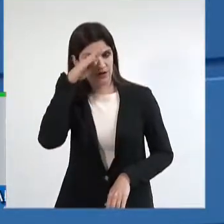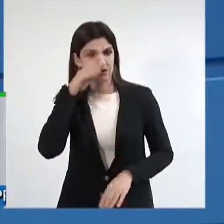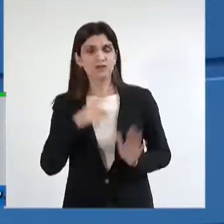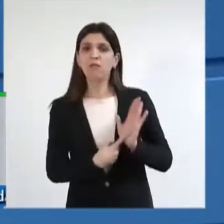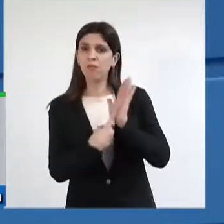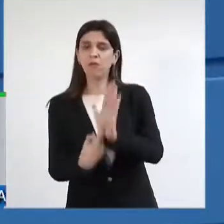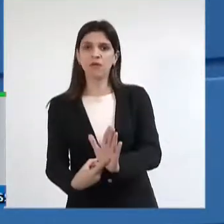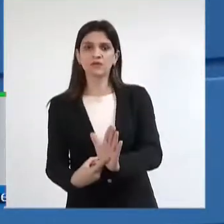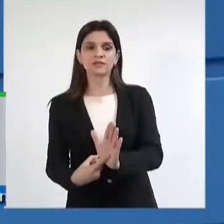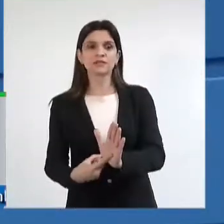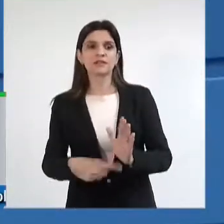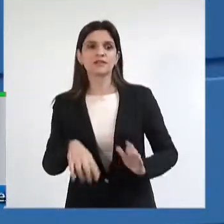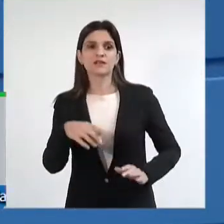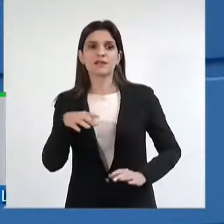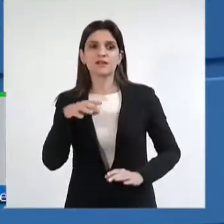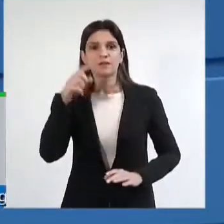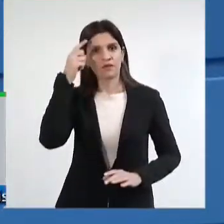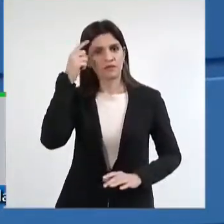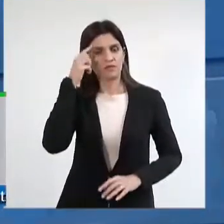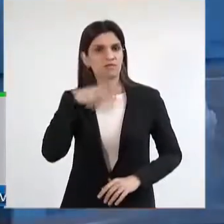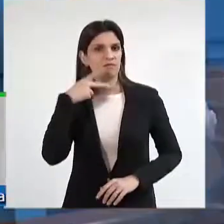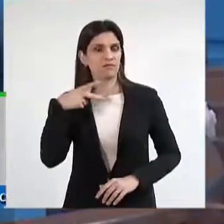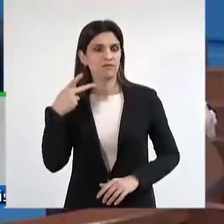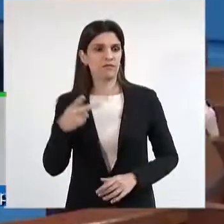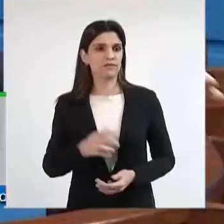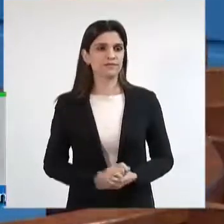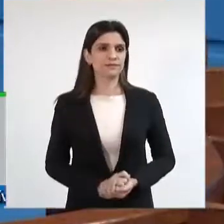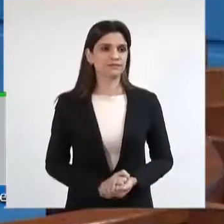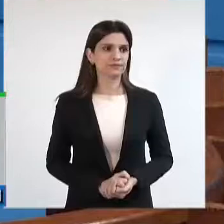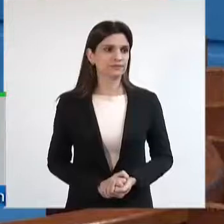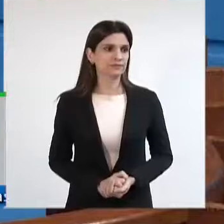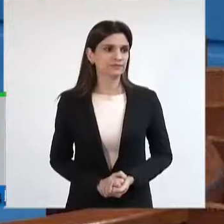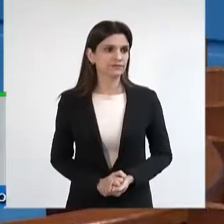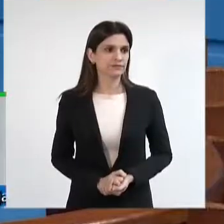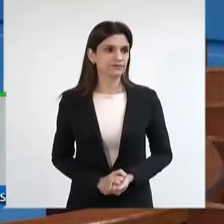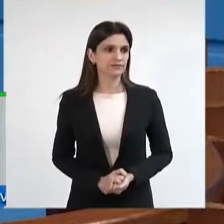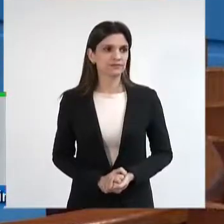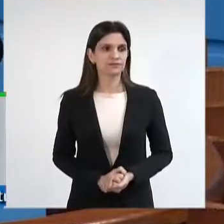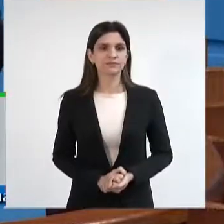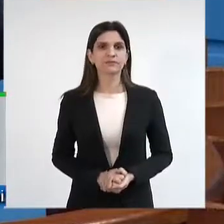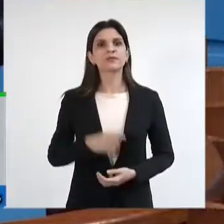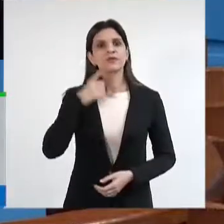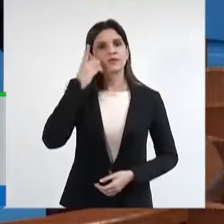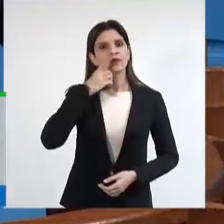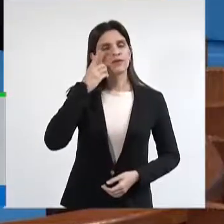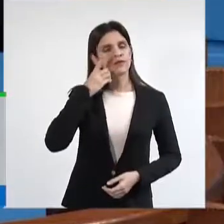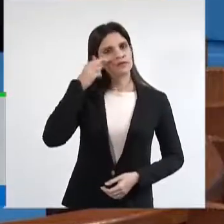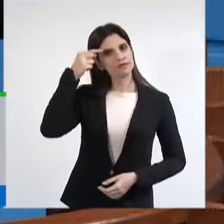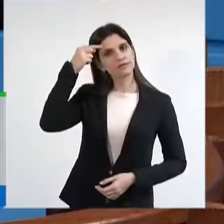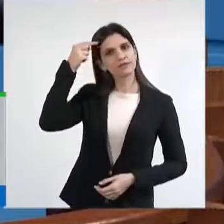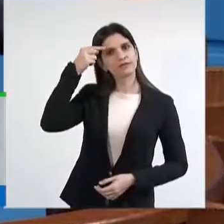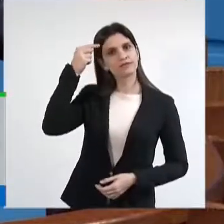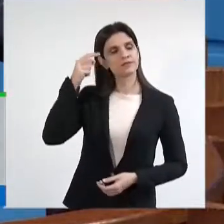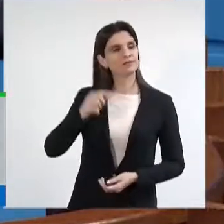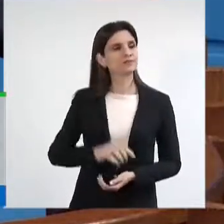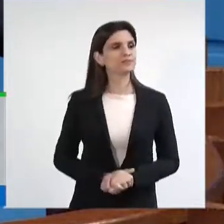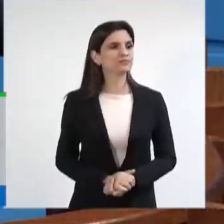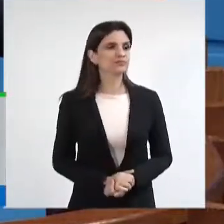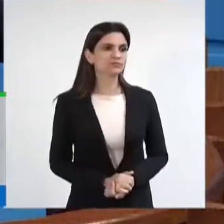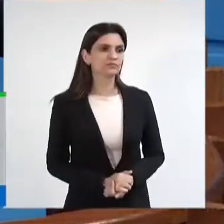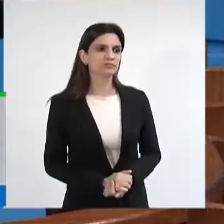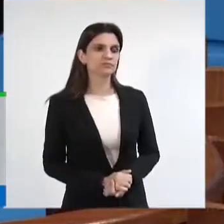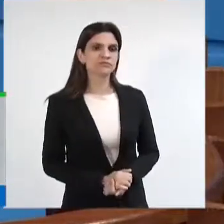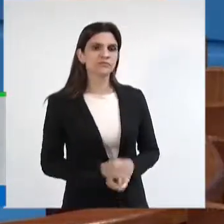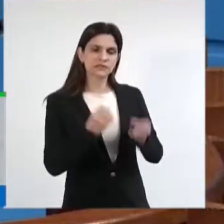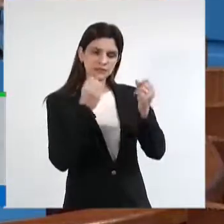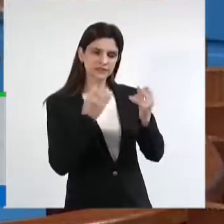atinge pessoas que às vezes não merecem. Muito obrigado. Eu queria dizer, deputado Zé Teixeira, que